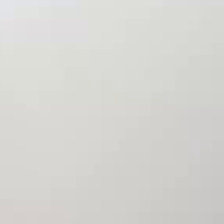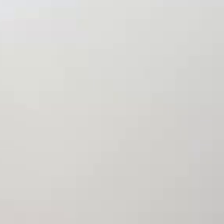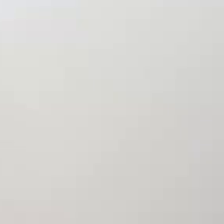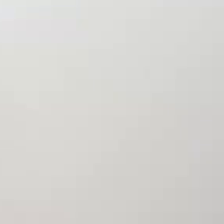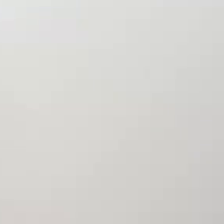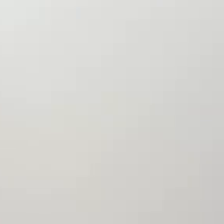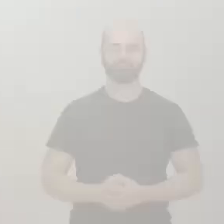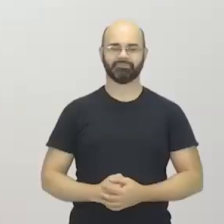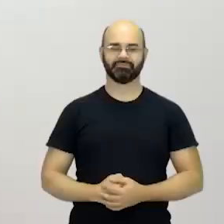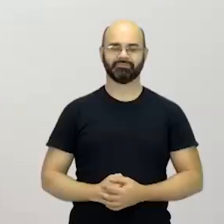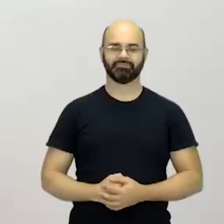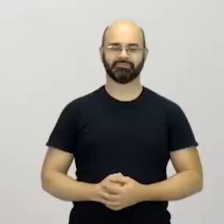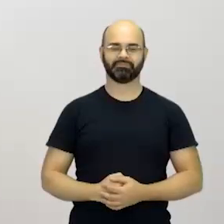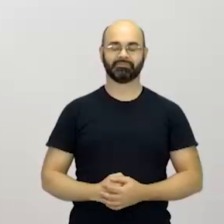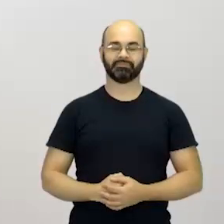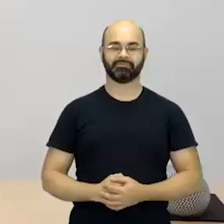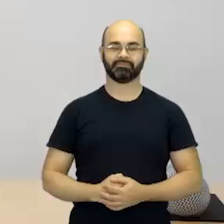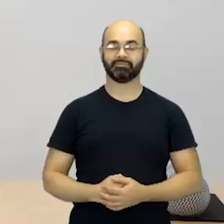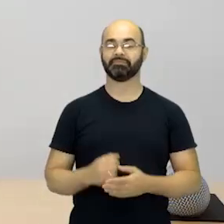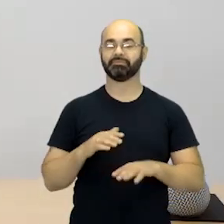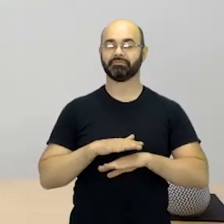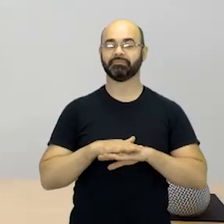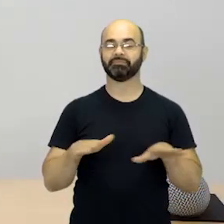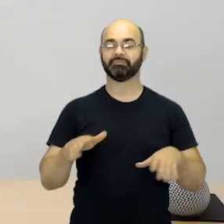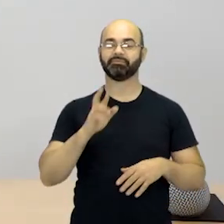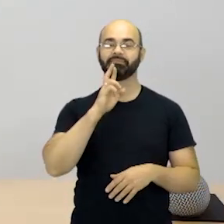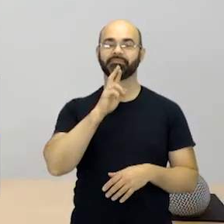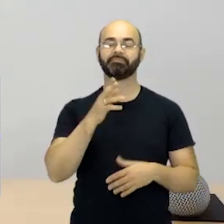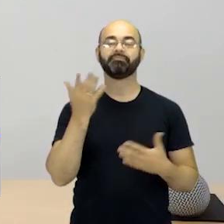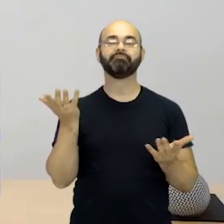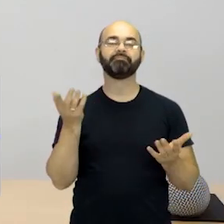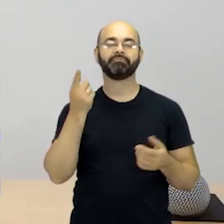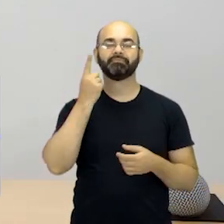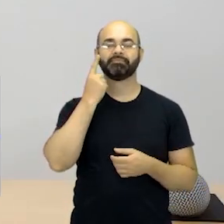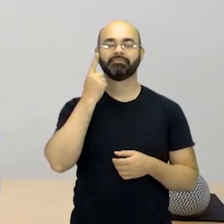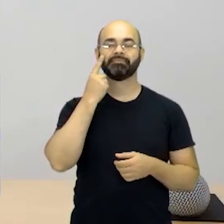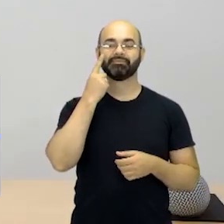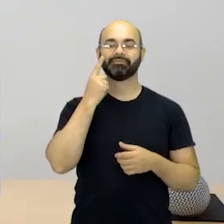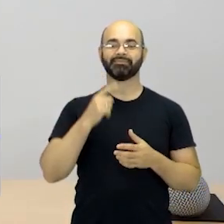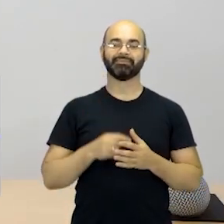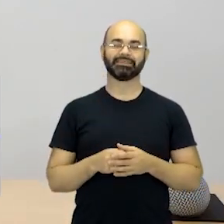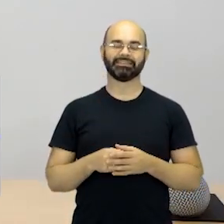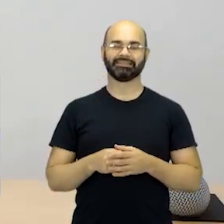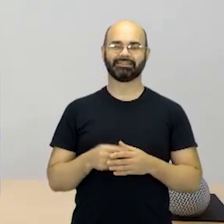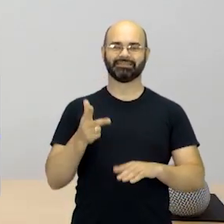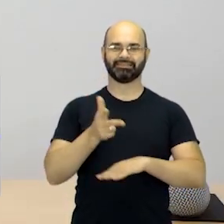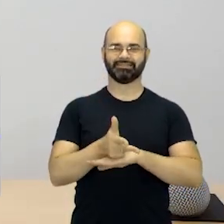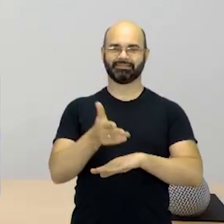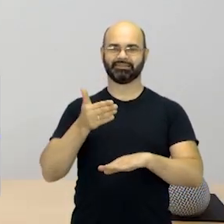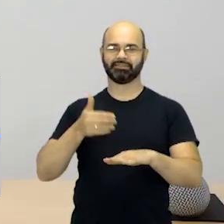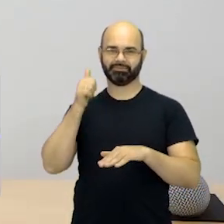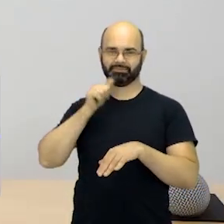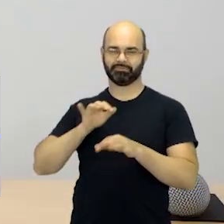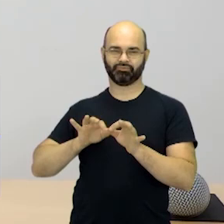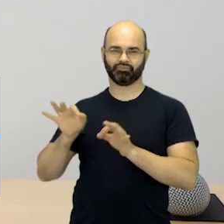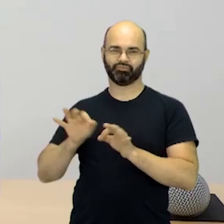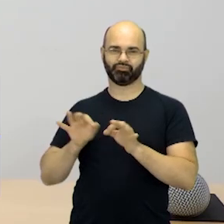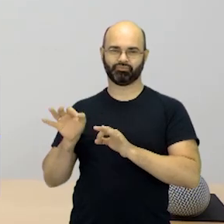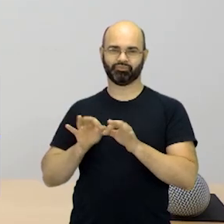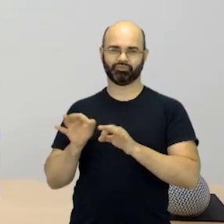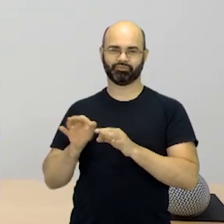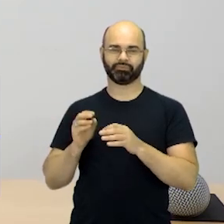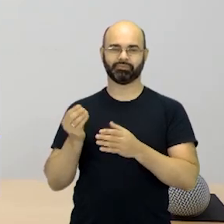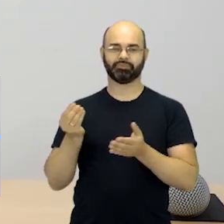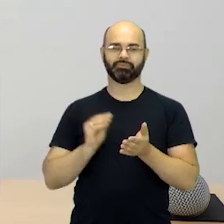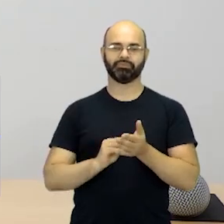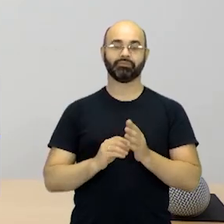Acabou. E aí, Vivi? Vamos ver aqui, subindo a nossa resposta. A nossa produtora Vamos lá. está colocando para a gente aqui. Enquanto isso, eu vou dar um abraço aqui